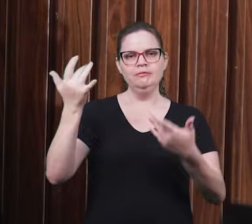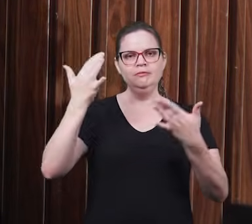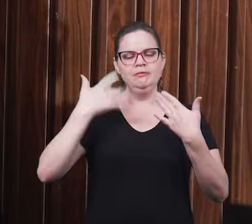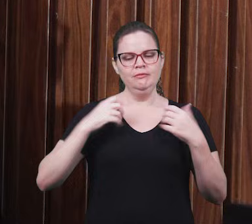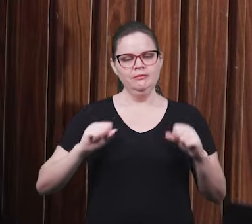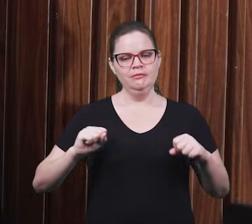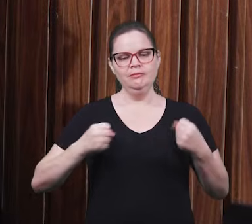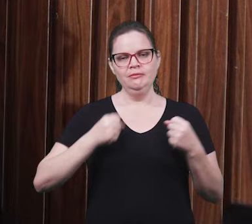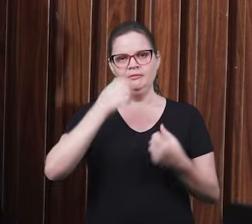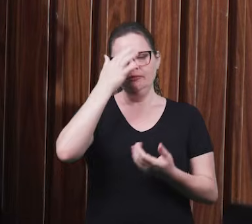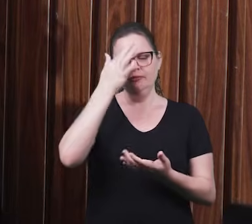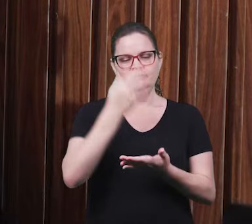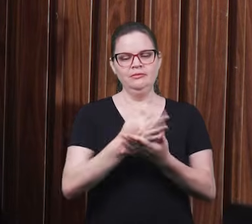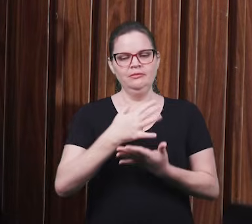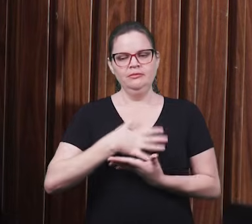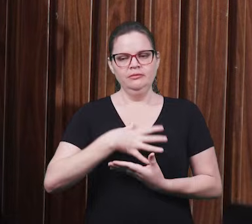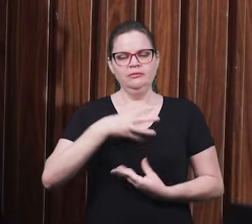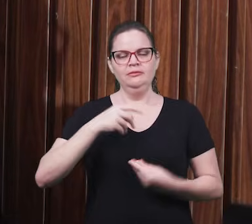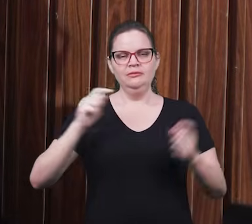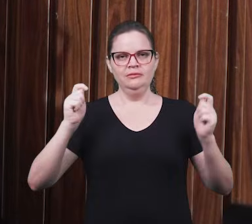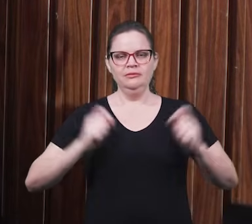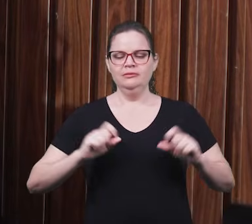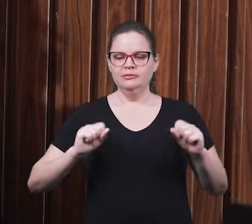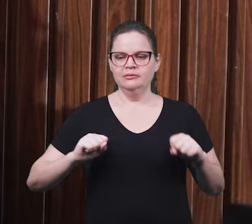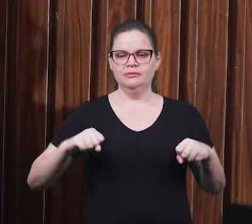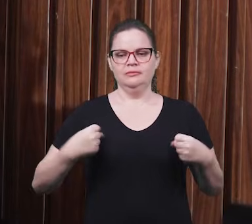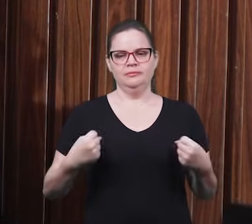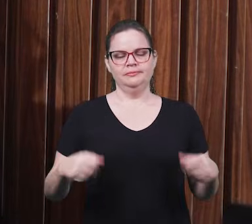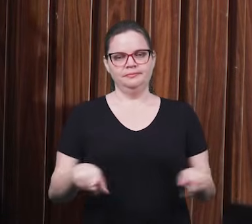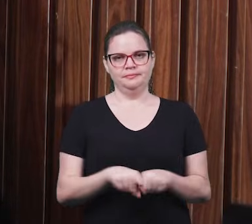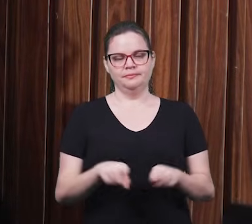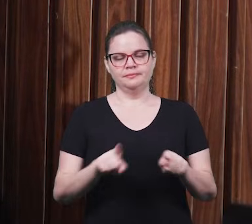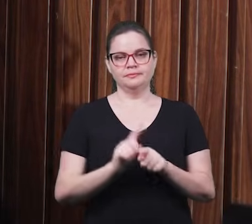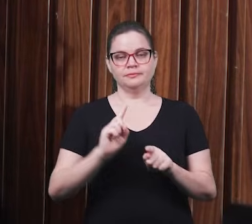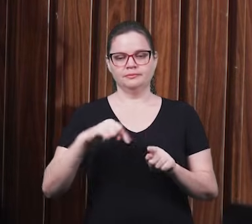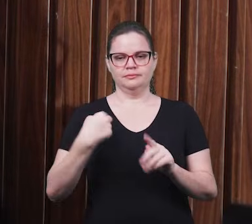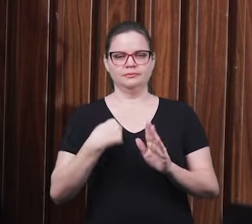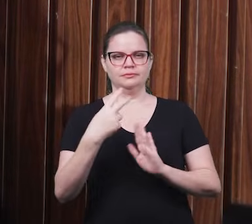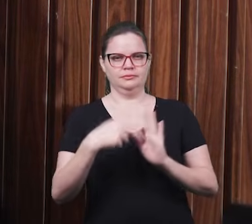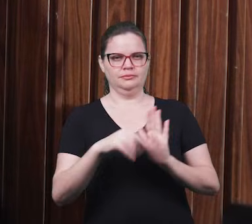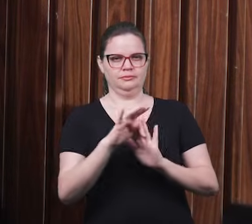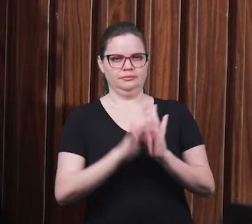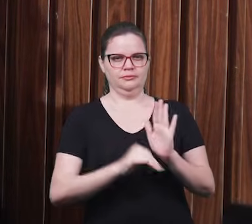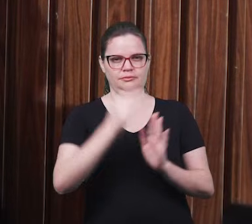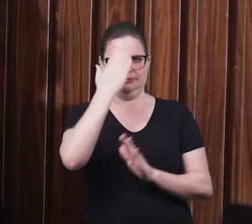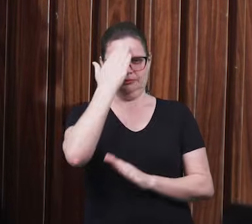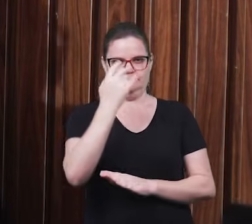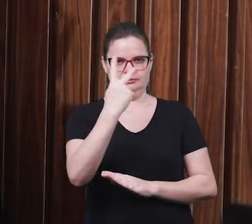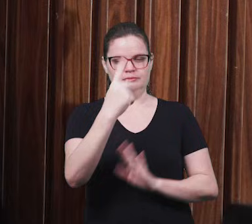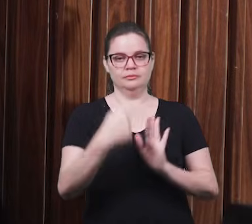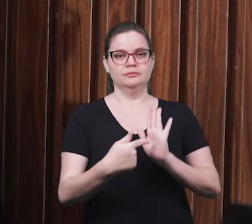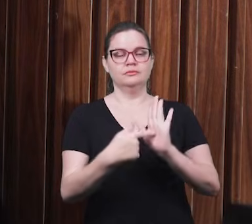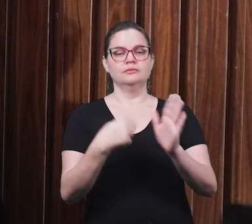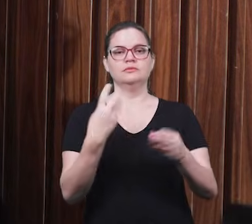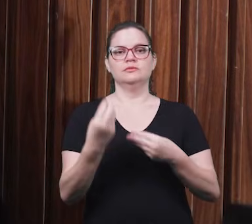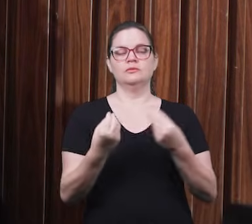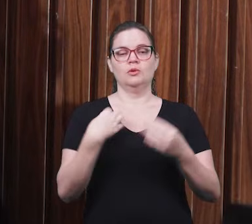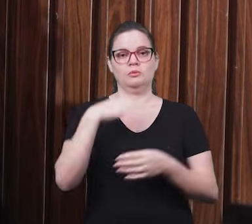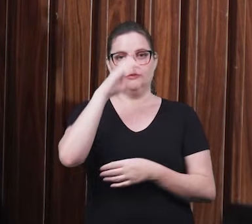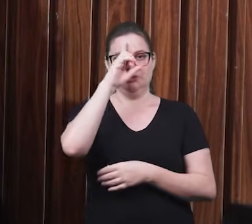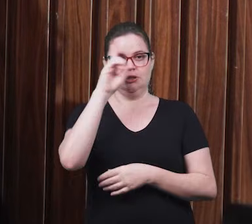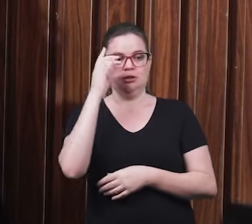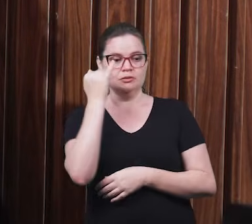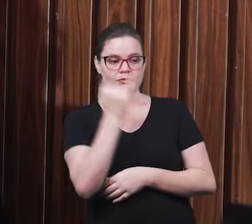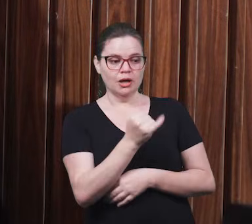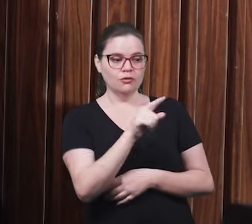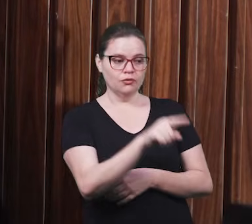fé, alimenta a nossa alma. E o texto que nós lemos aqui em Provérbios mostra a